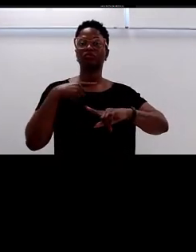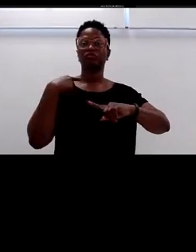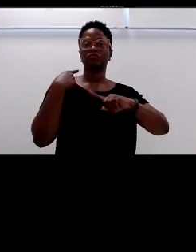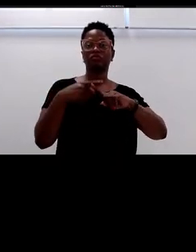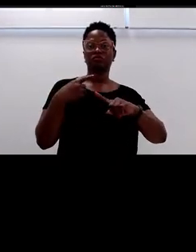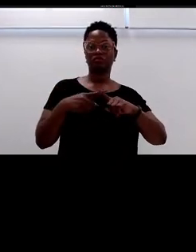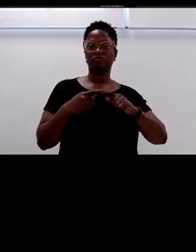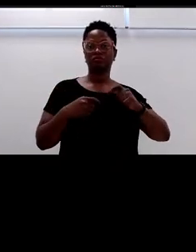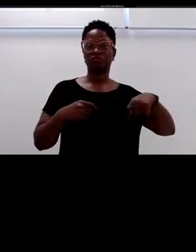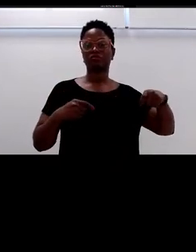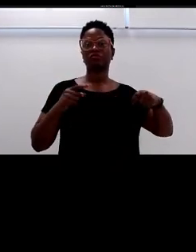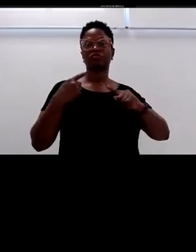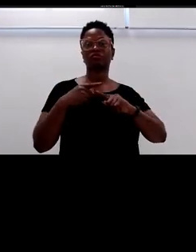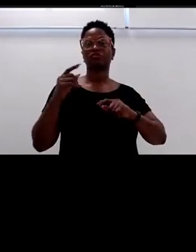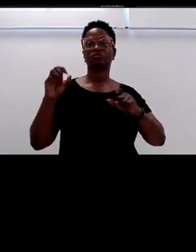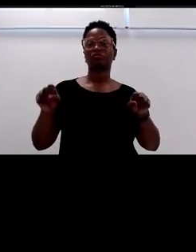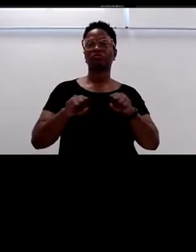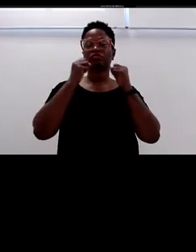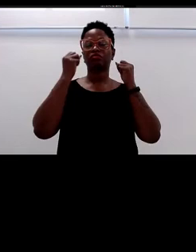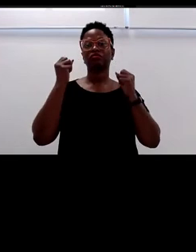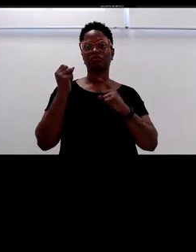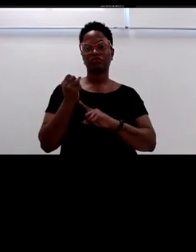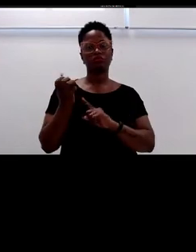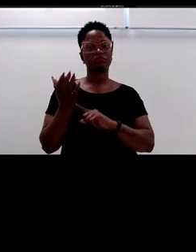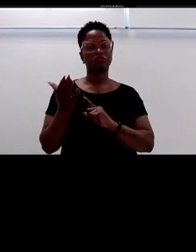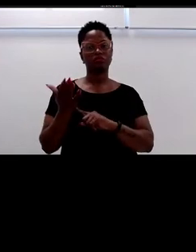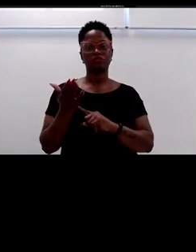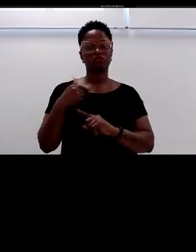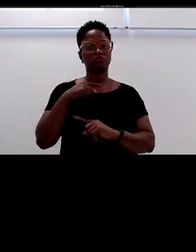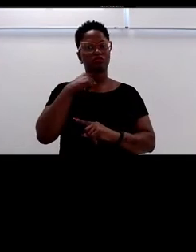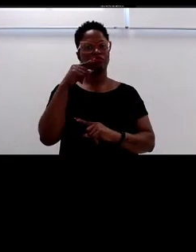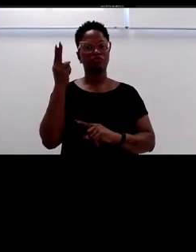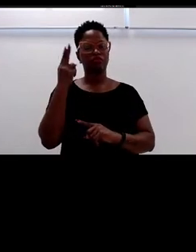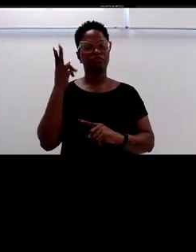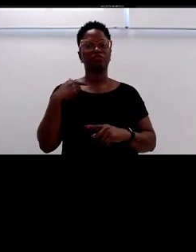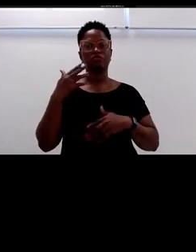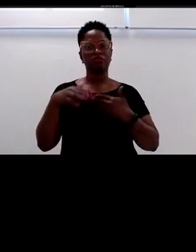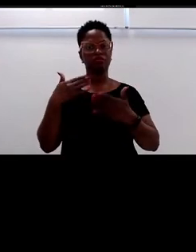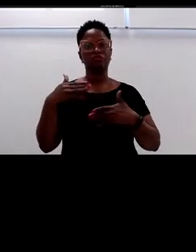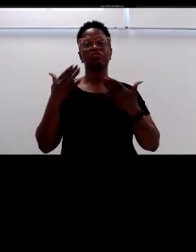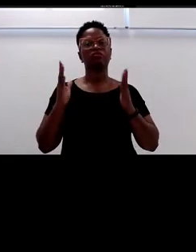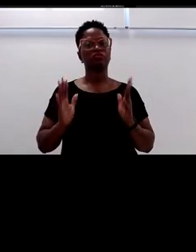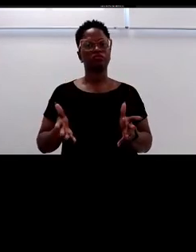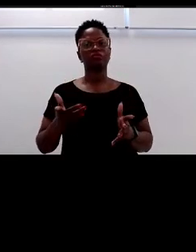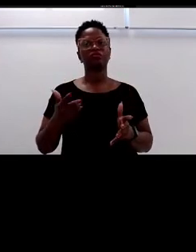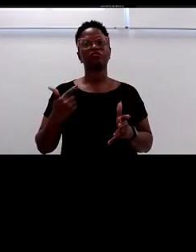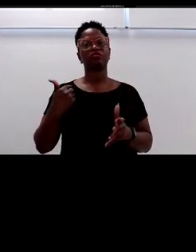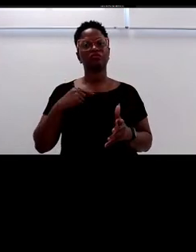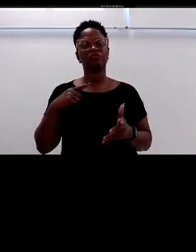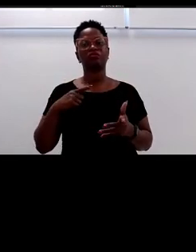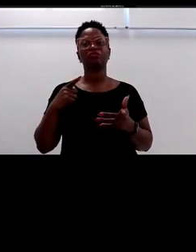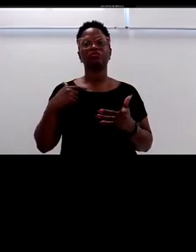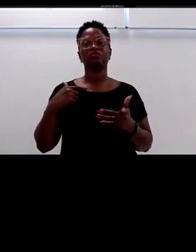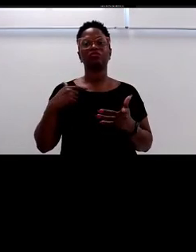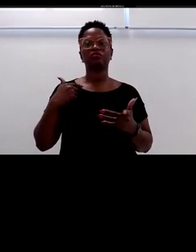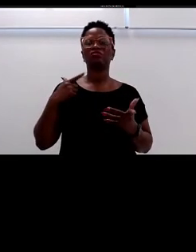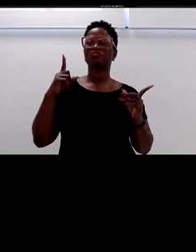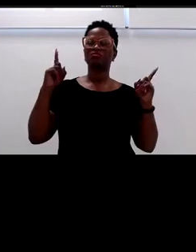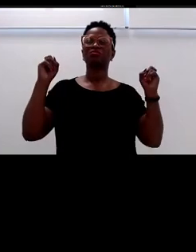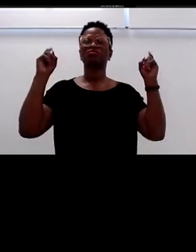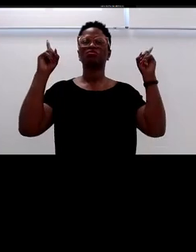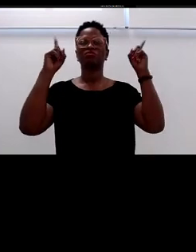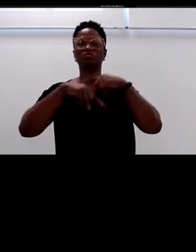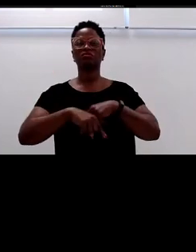o acidente me levou o braço direito. Um ano depois, eu já... ainda com uma certa dificuldade motora e tal, comecei